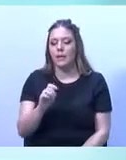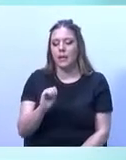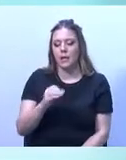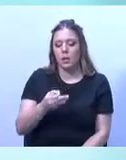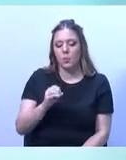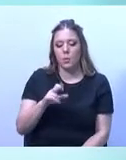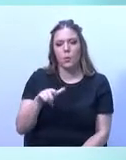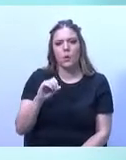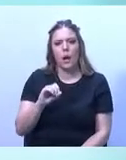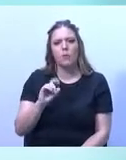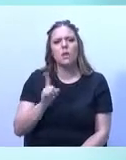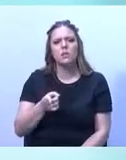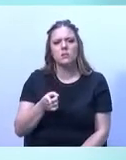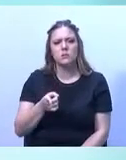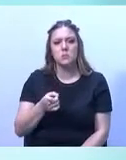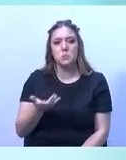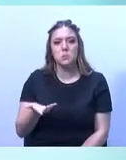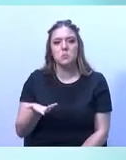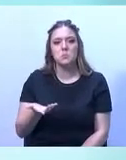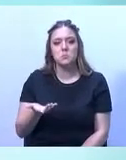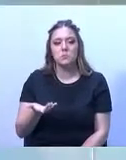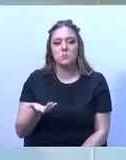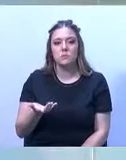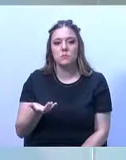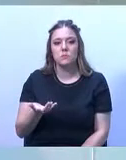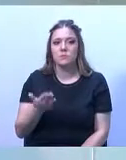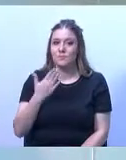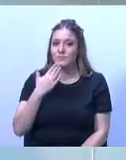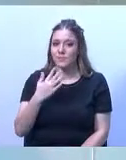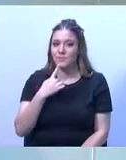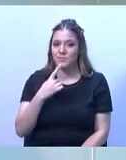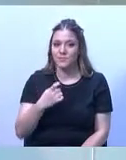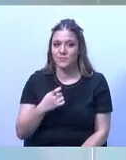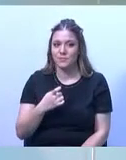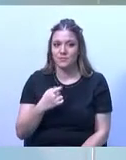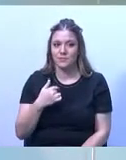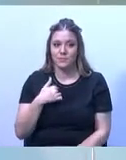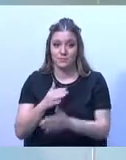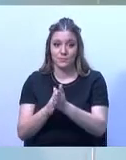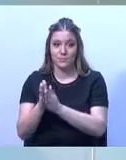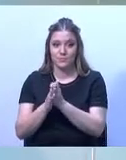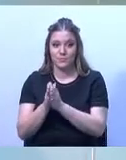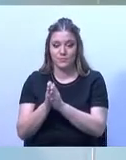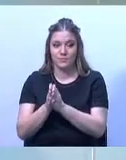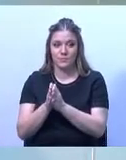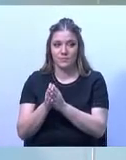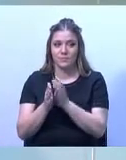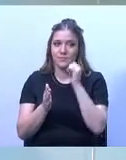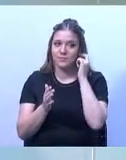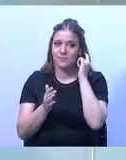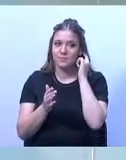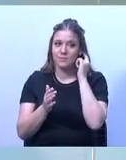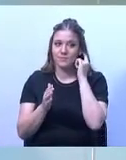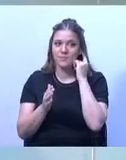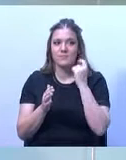esporão do calcanhar. O que é que poderá ser? Obrigado pela pergunta, vou recorrer aqui